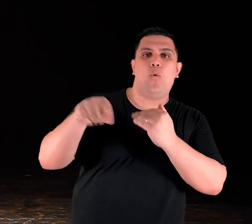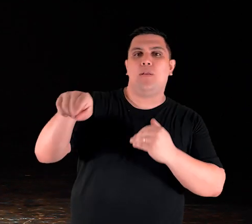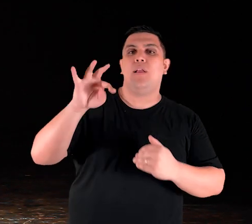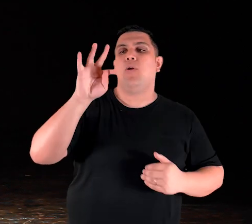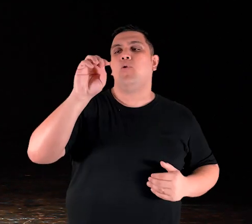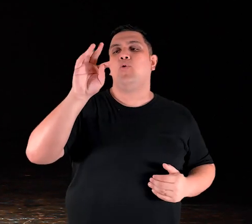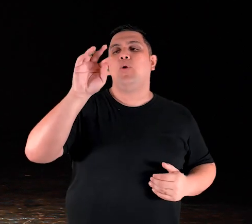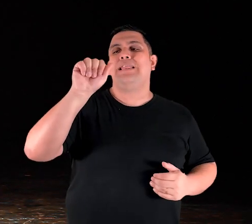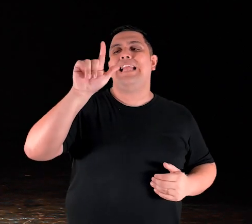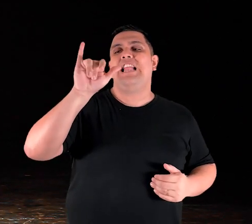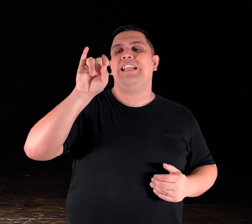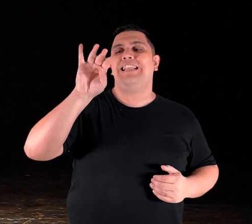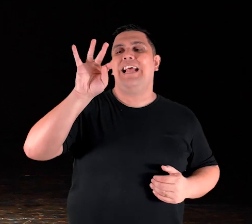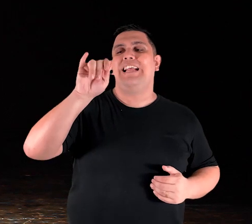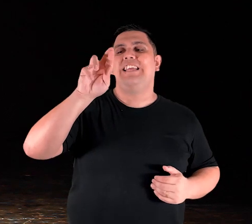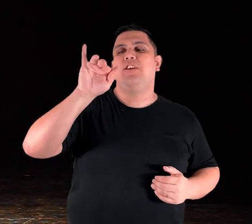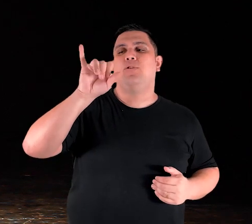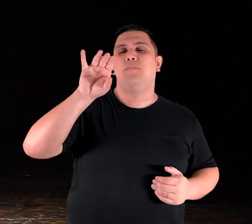totalitários.